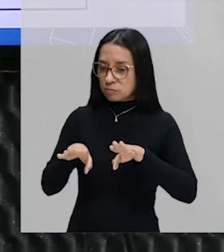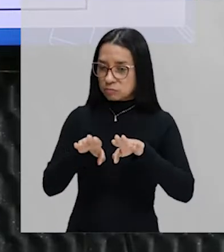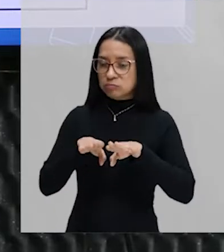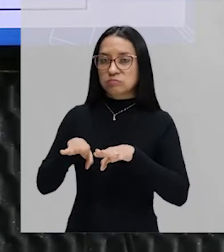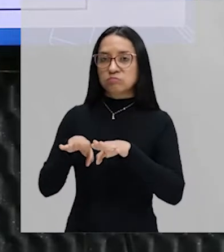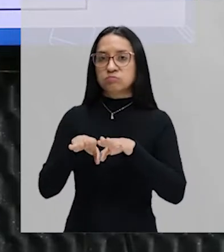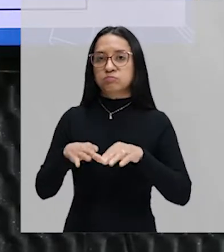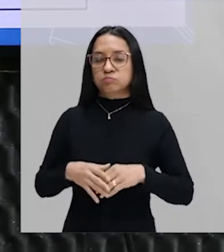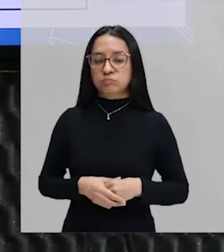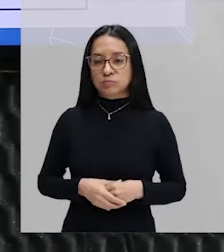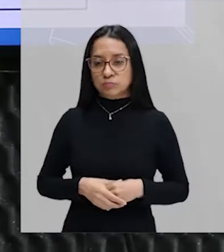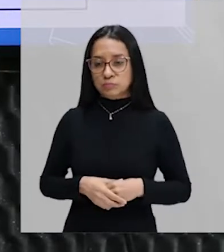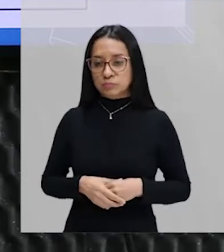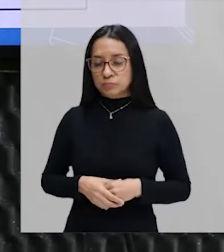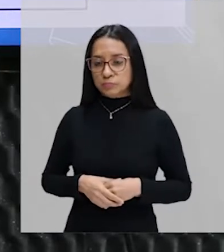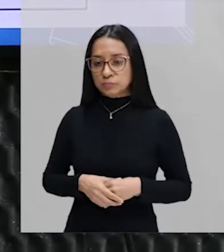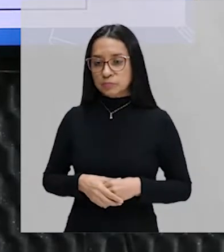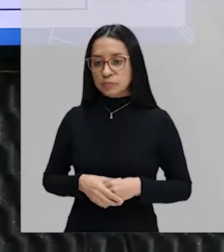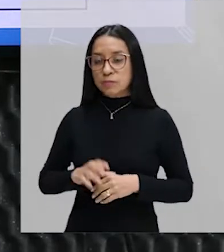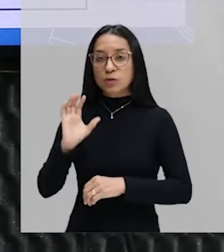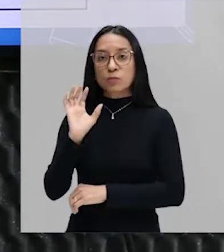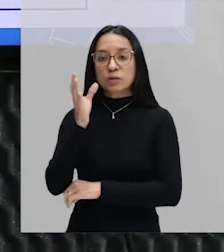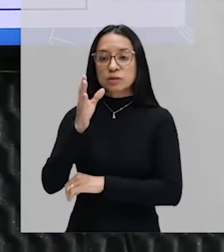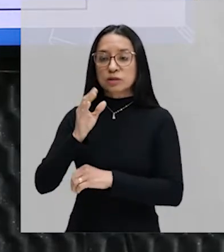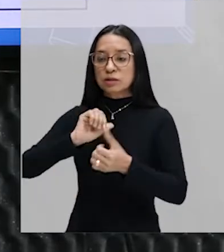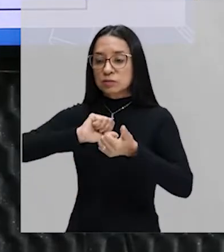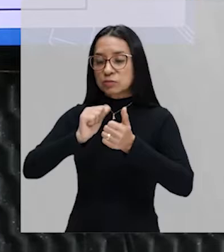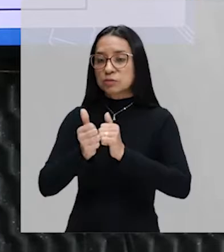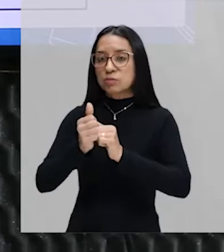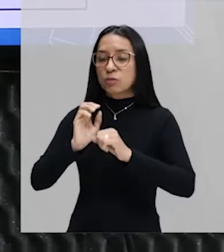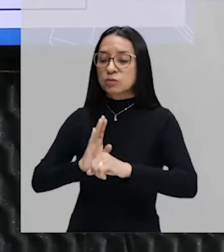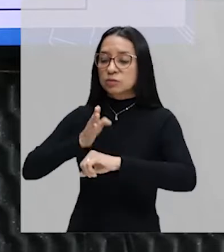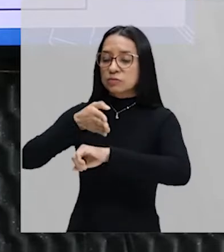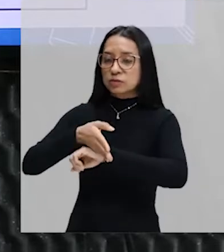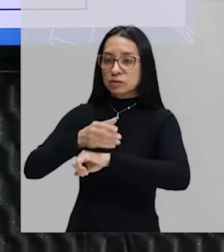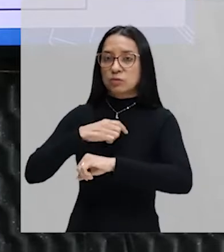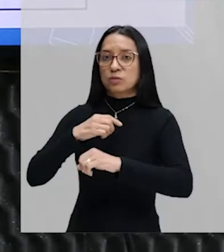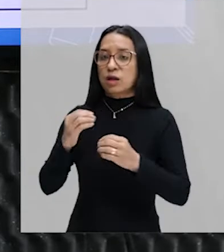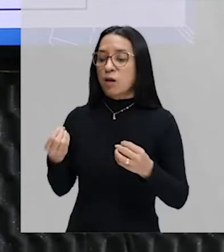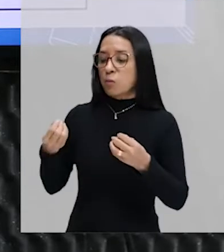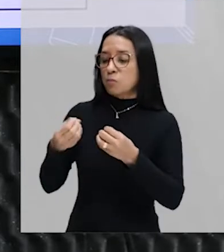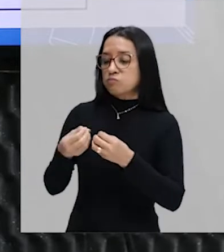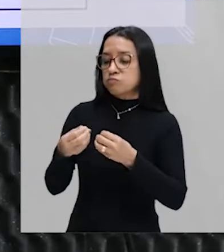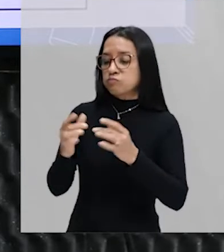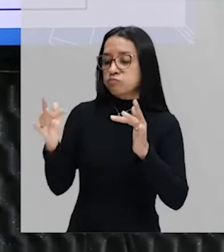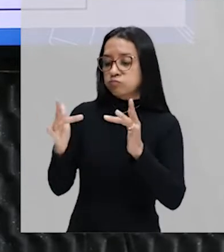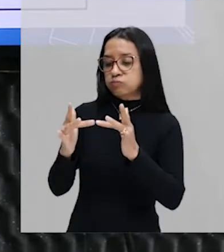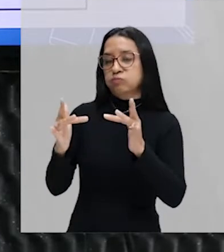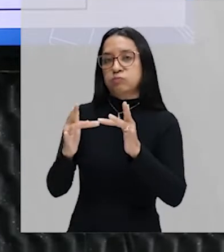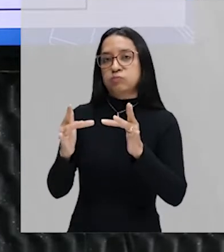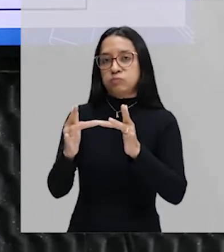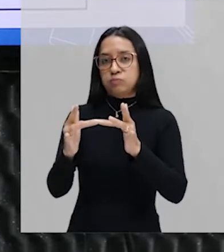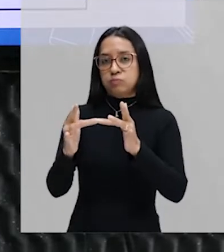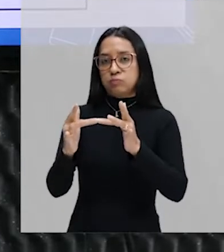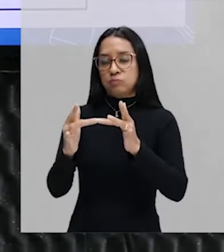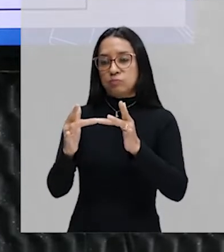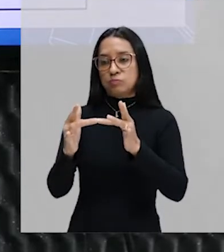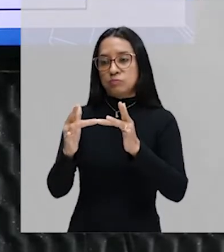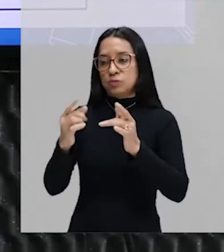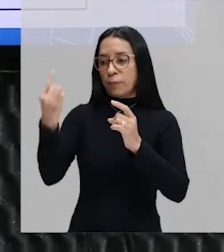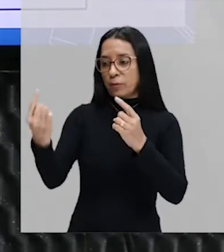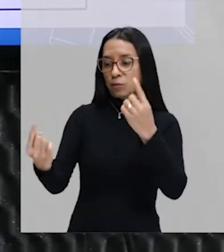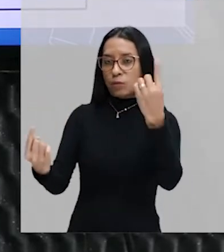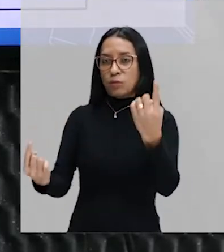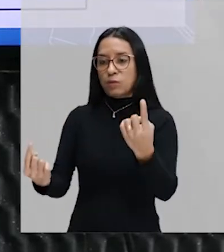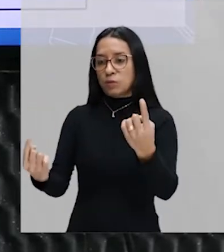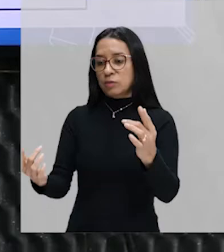O basquete é um esporte de invasão, né? Então existe a questão da proximidade deles, do contato de um adversário